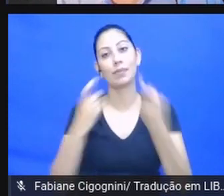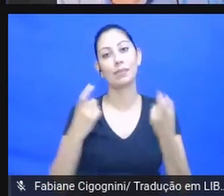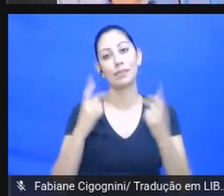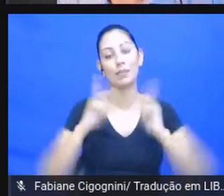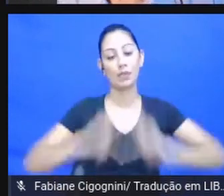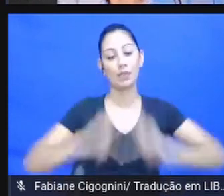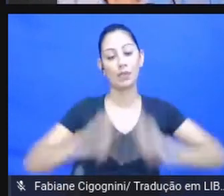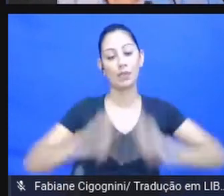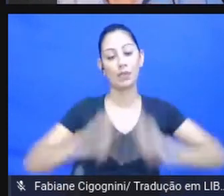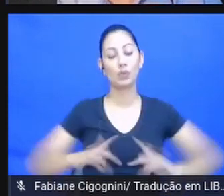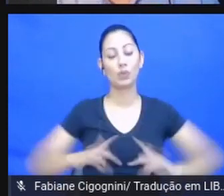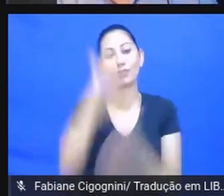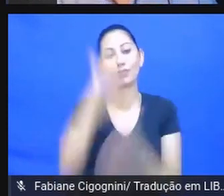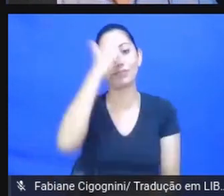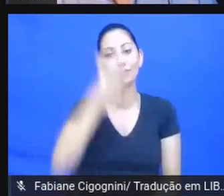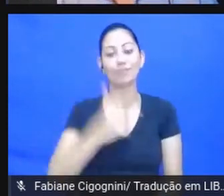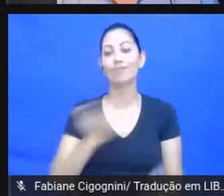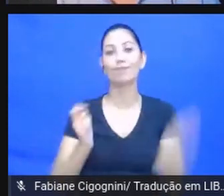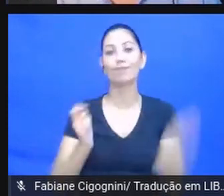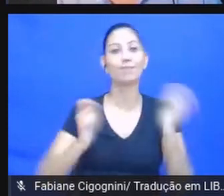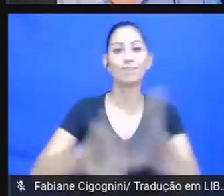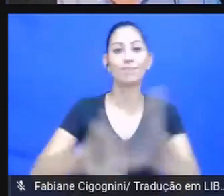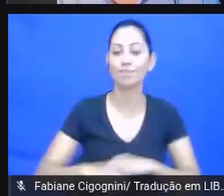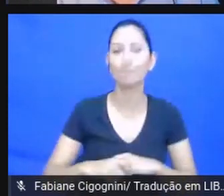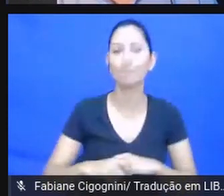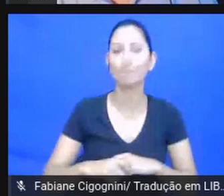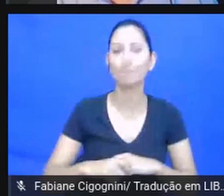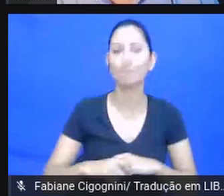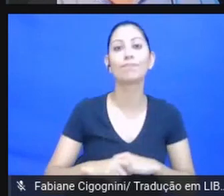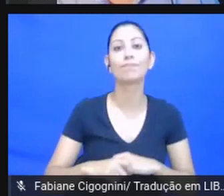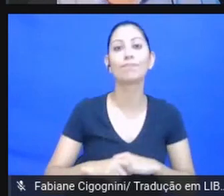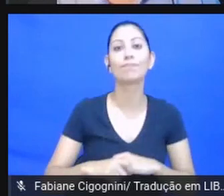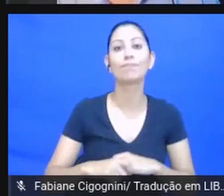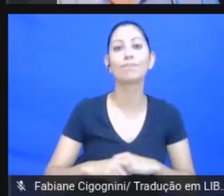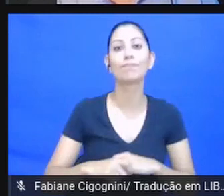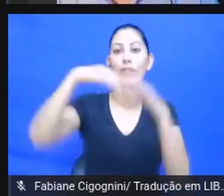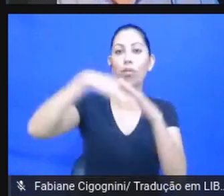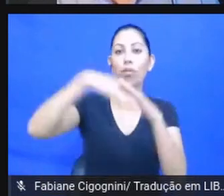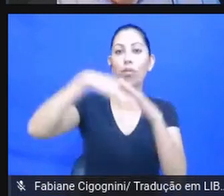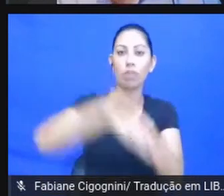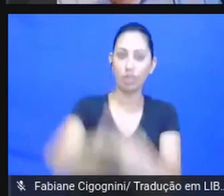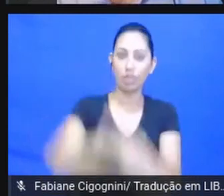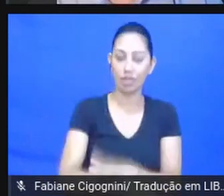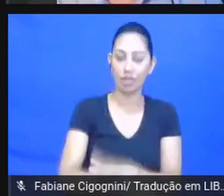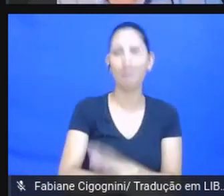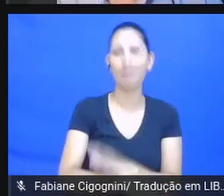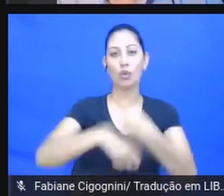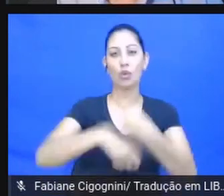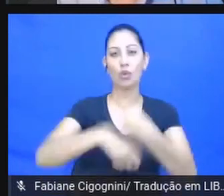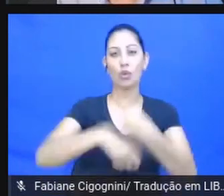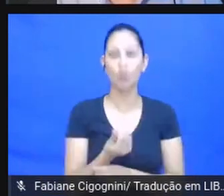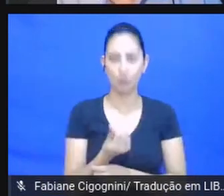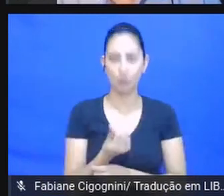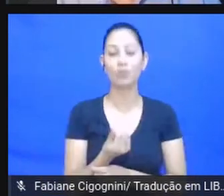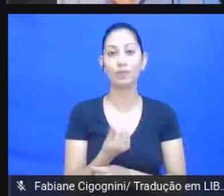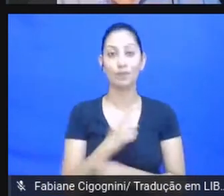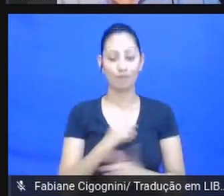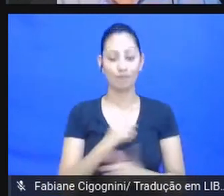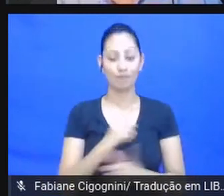que encontrar, diante desse empobrecimento, pelo menos durante um tempo, enxugar